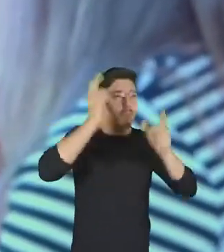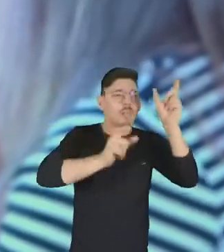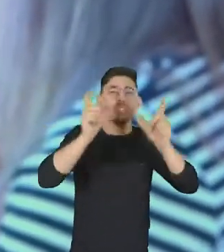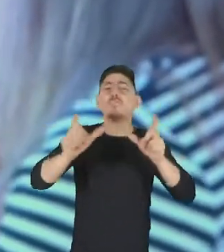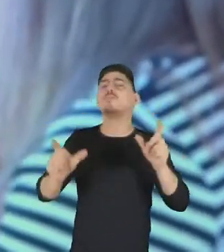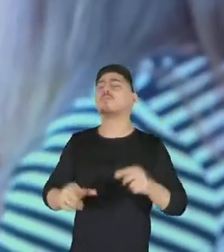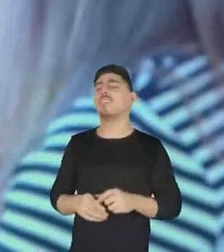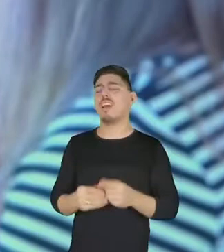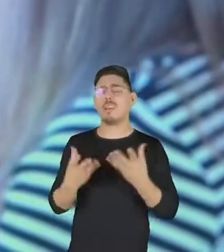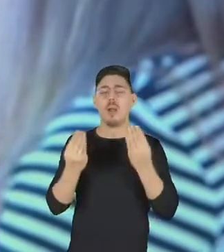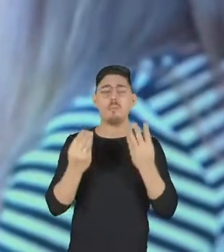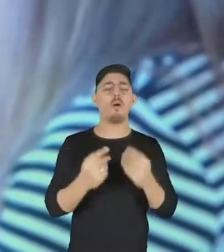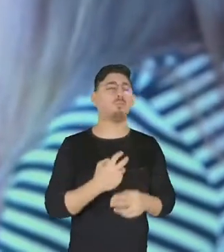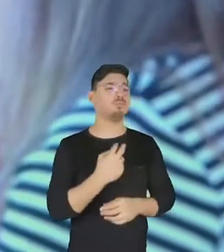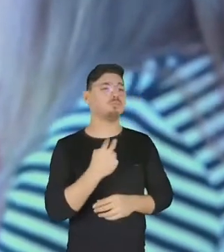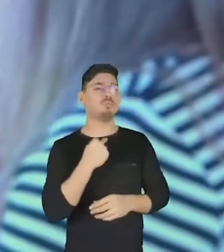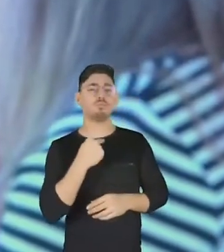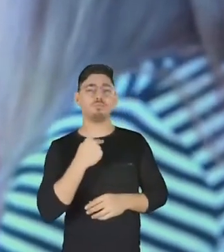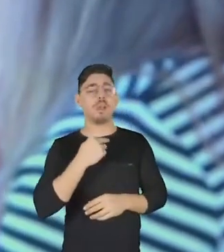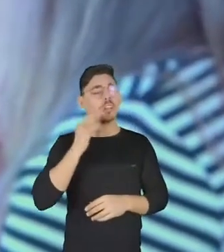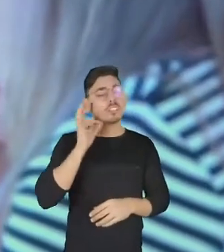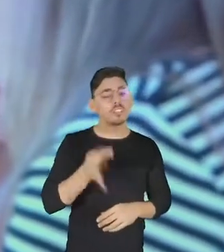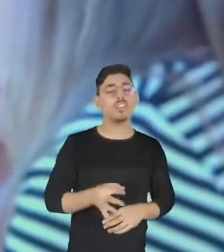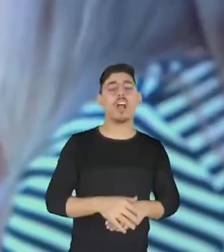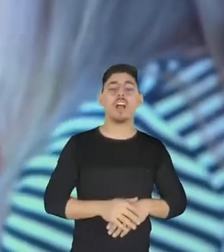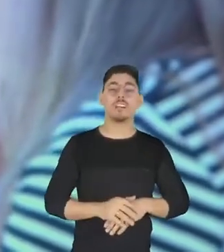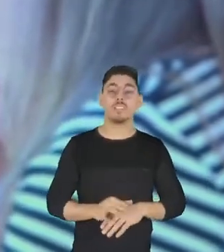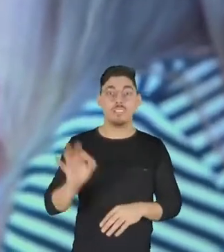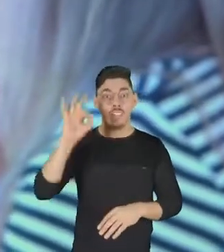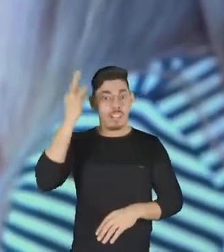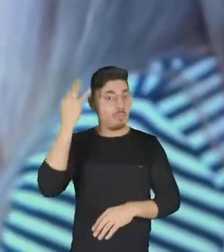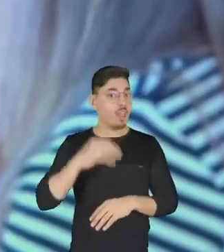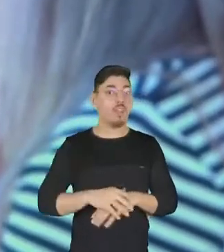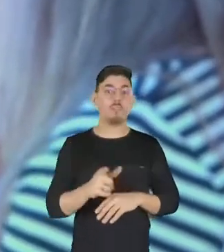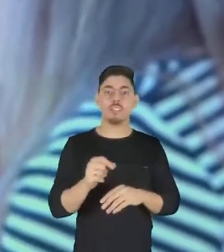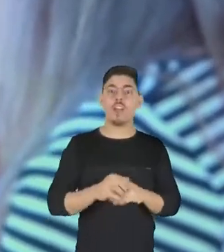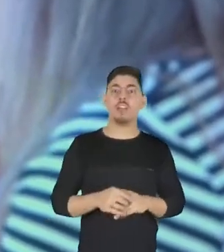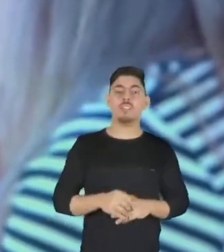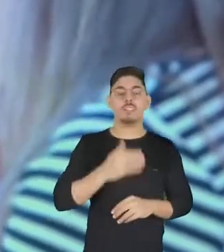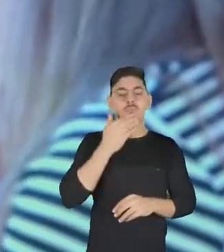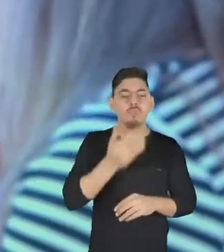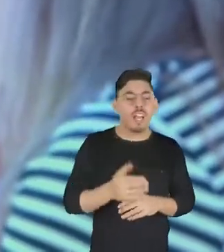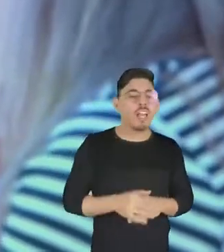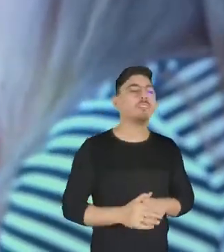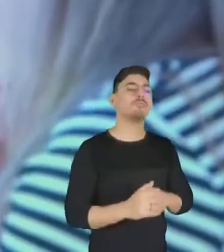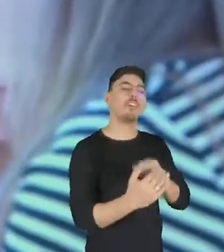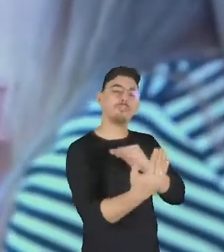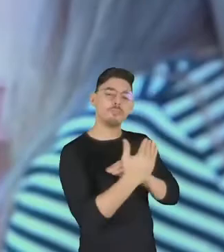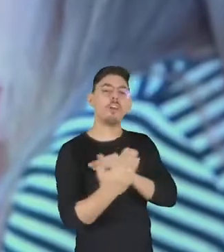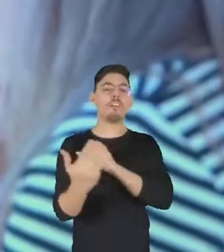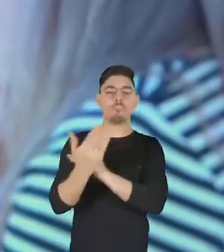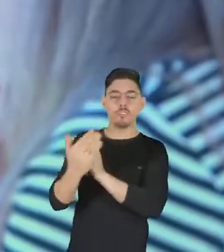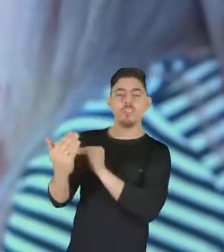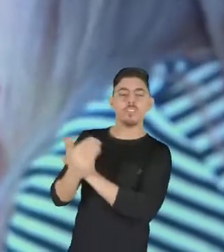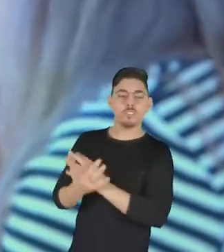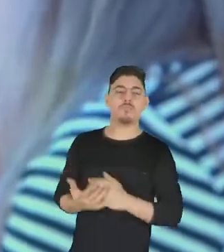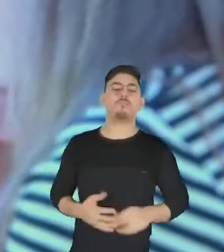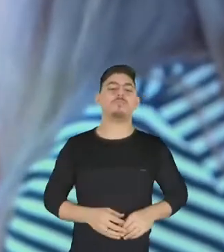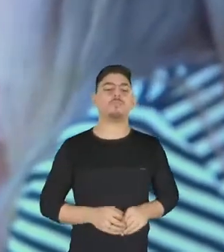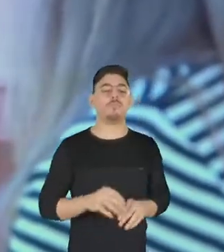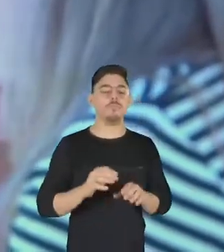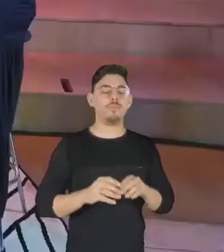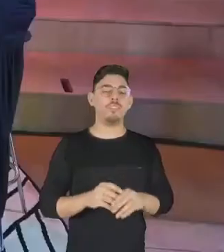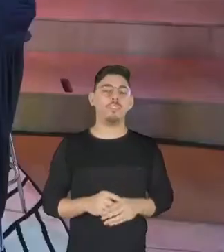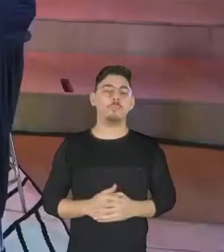muitas atividades na igreja e de repente você, naquele espaço específico do serviço, você ficou com uma lacuna,